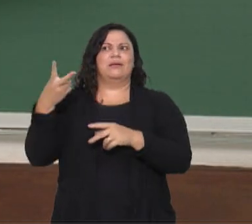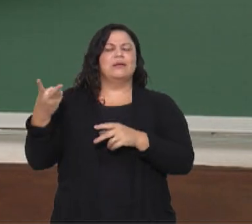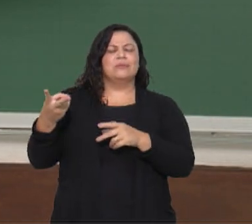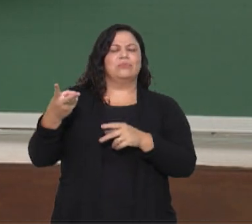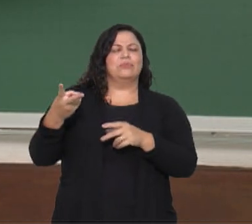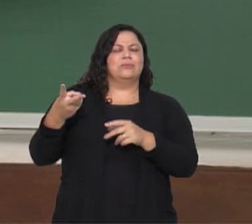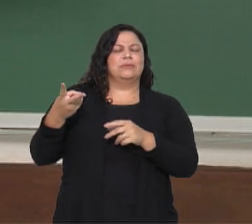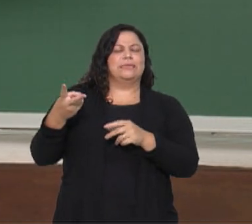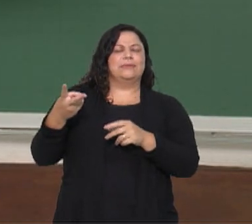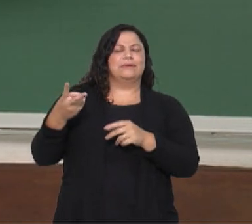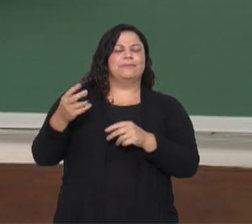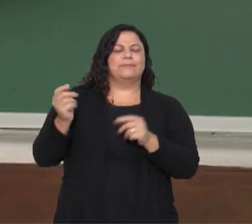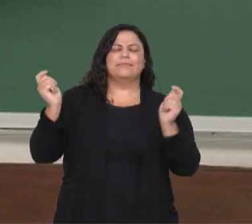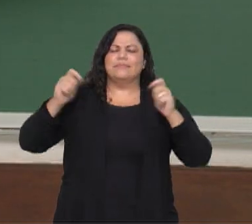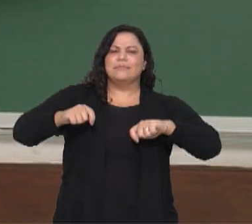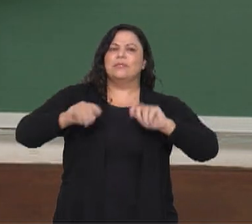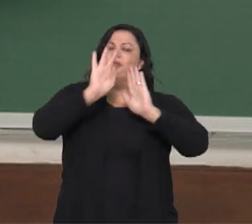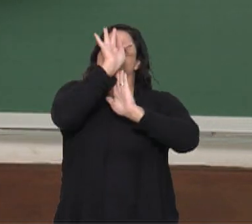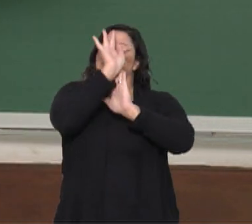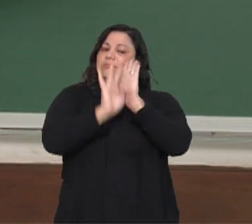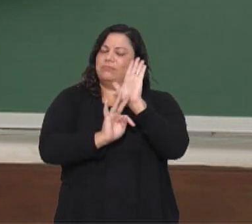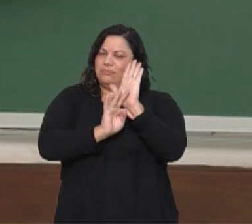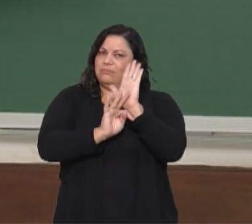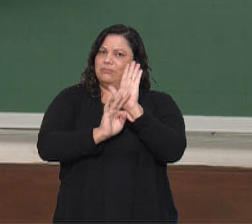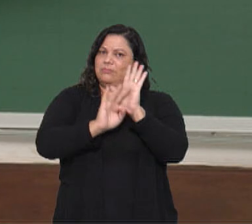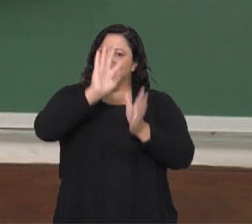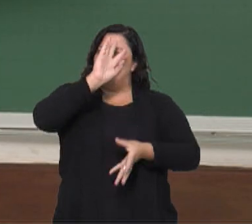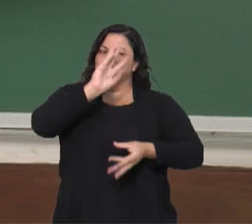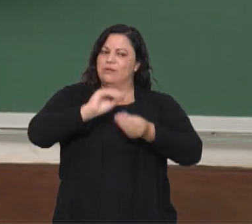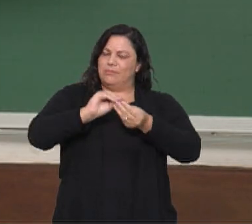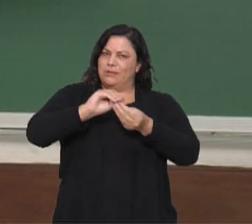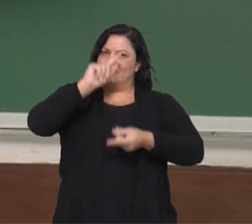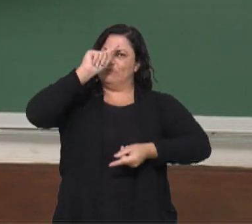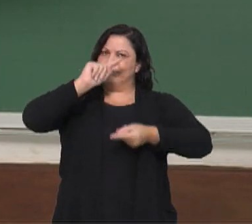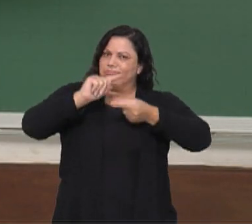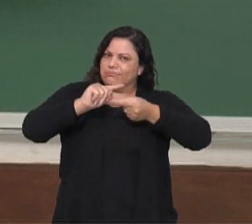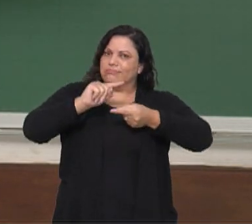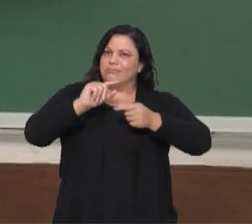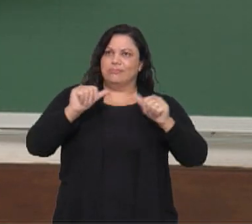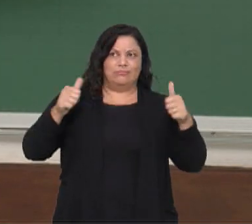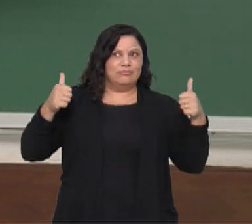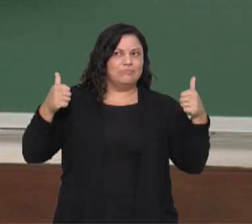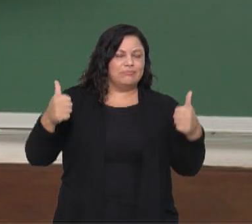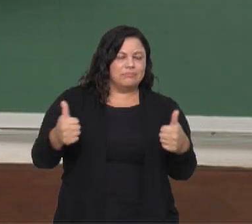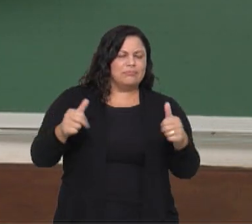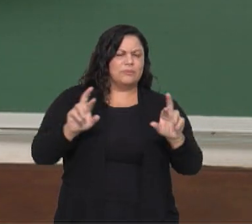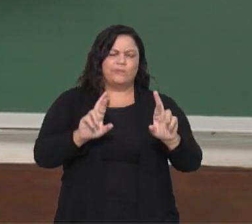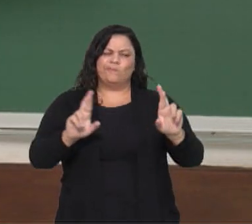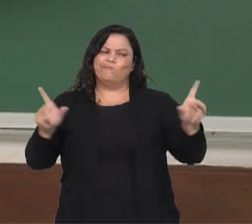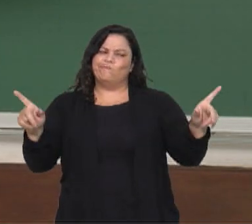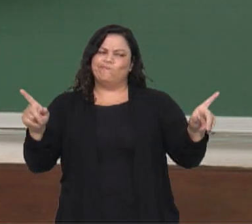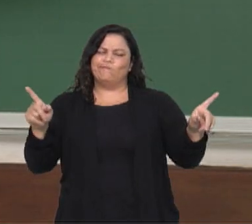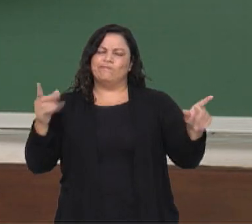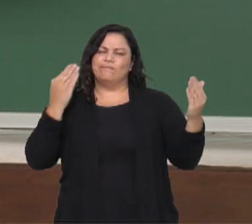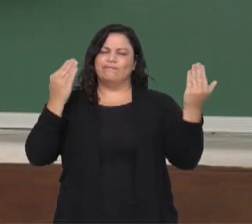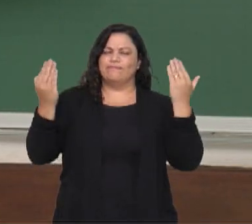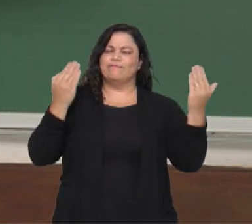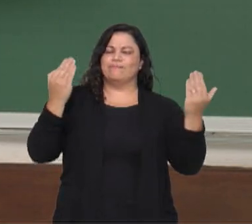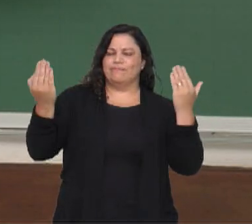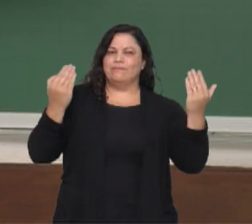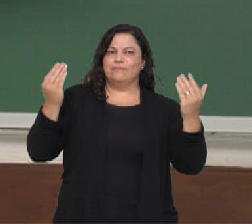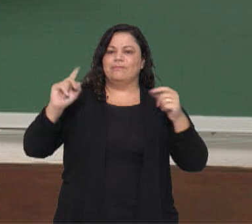exibidas nas imagens. Faça um textinho bem curto, tranquilo, explicando o que você está vendo a diferença dos dois. Daqui a pouquinho nós